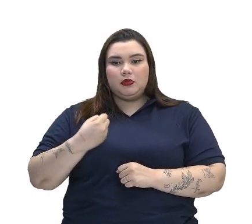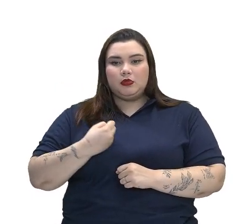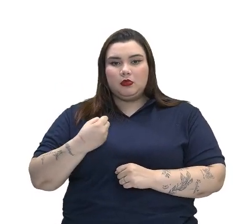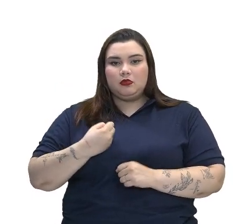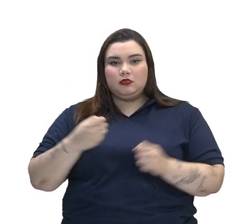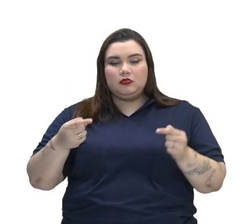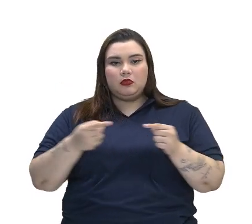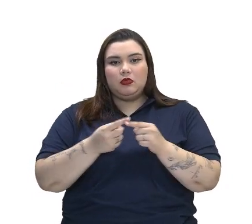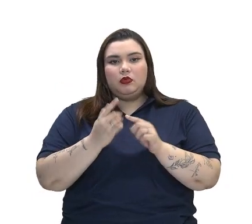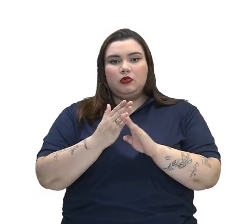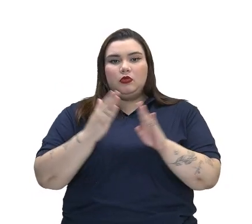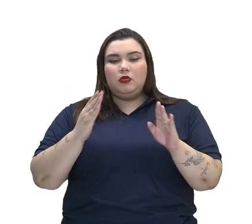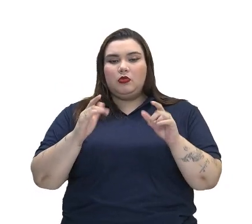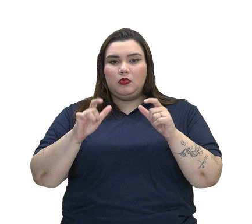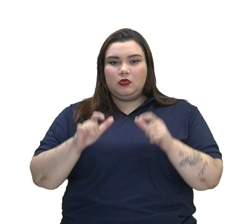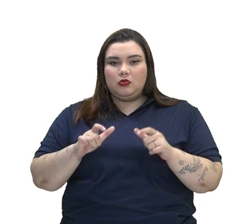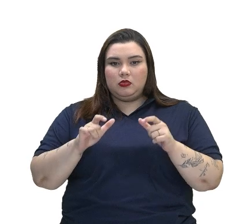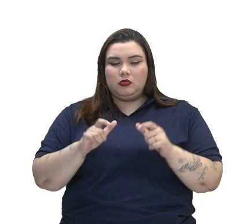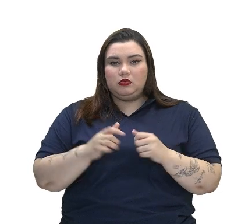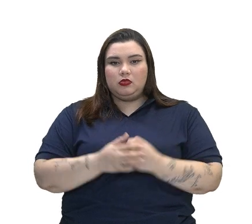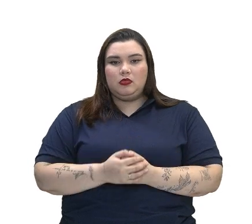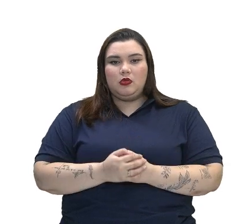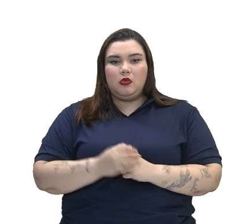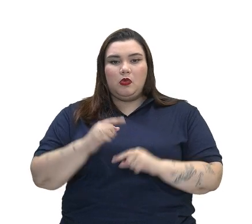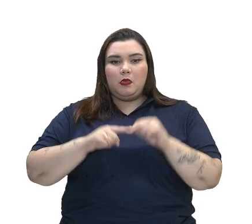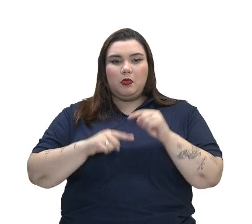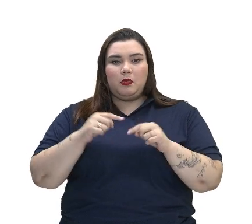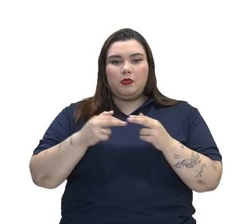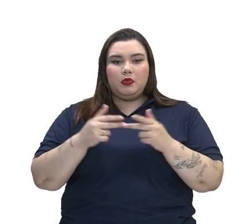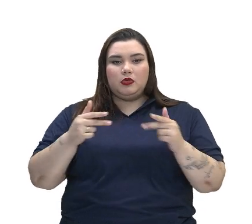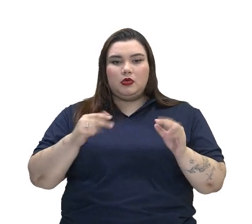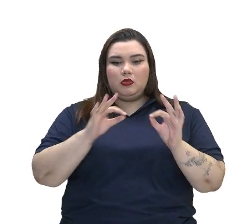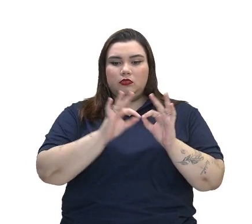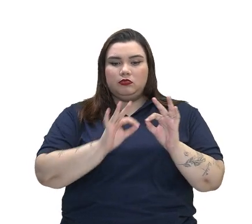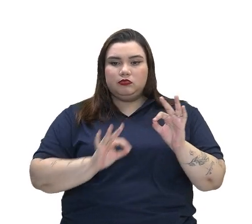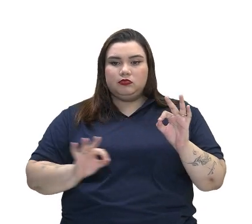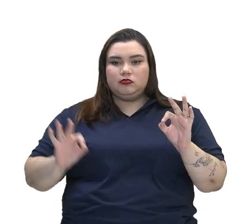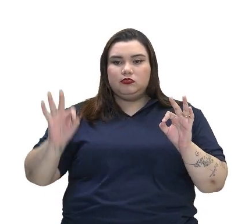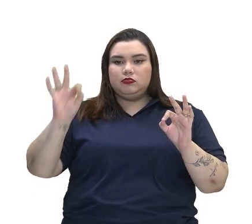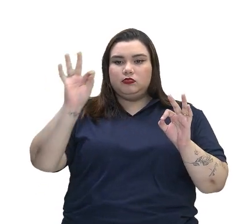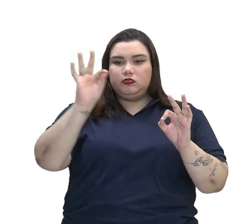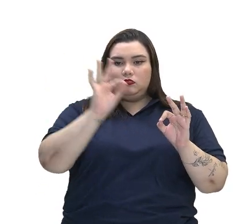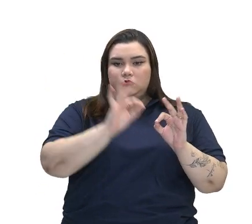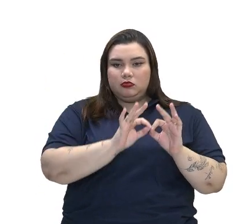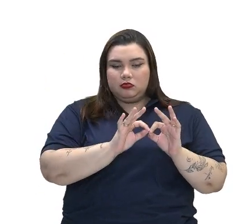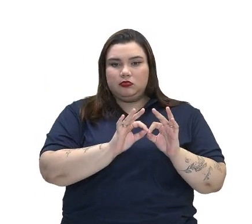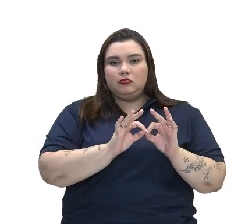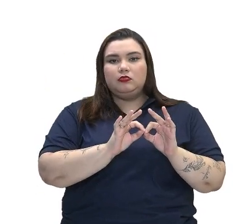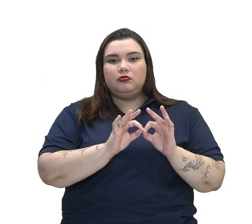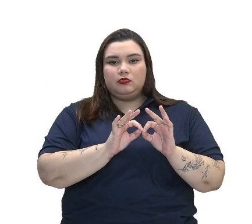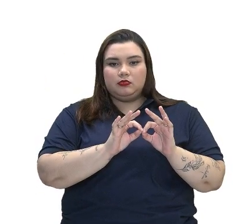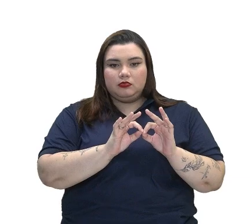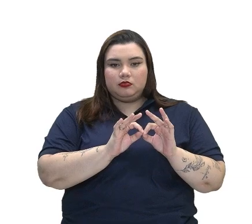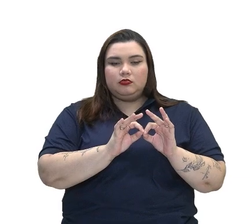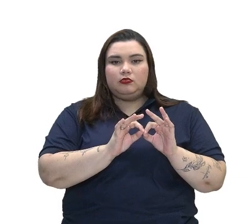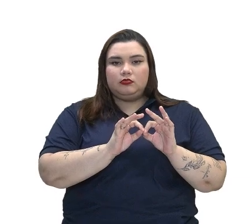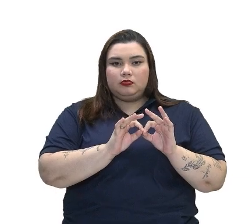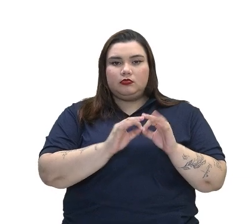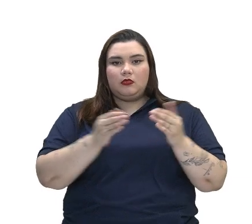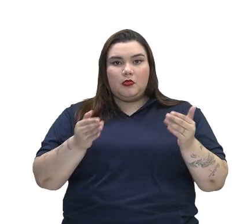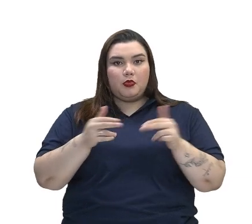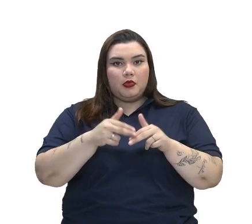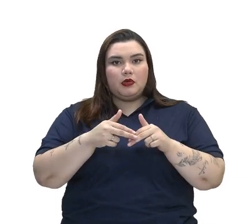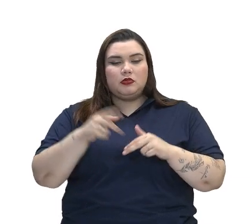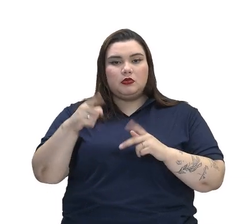ele é encontrado em objetos circulares. Quando você pega o comprimento de um objeto circular, por isso que ele está aí em forma de